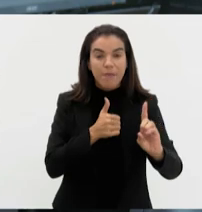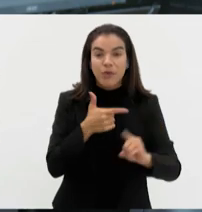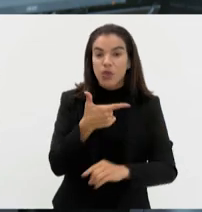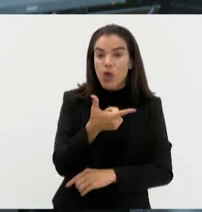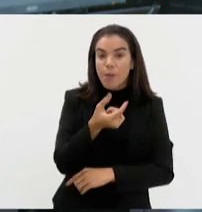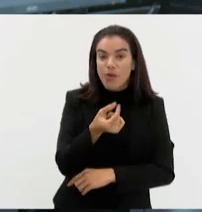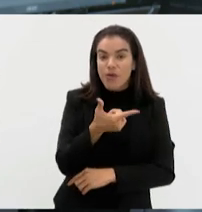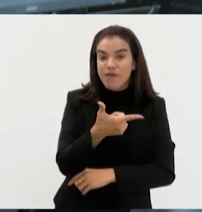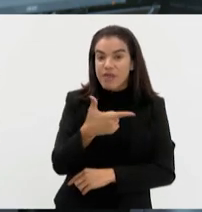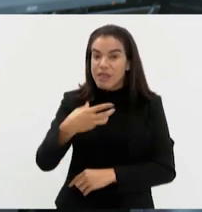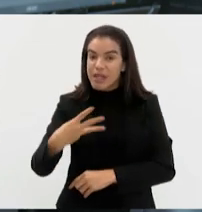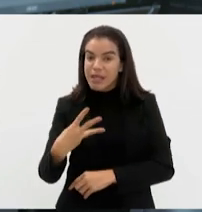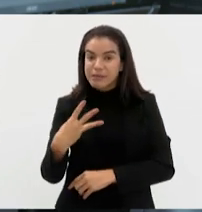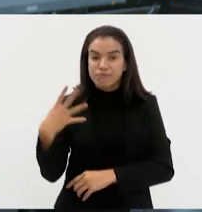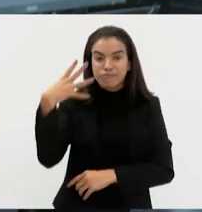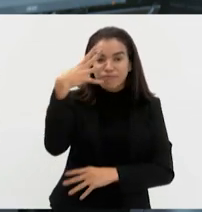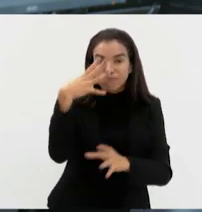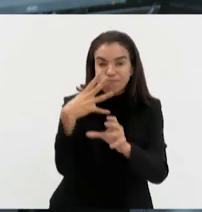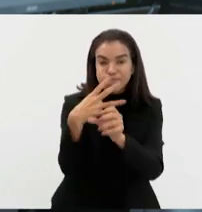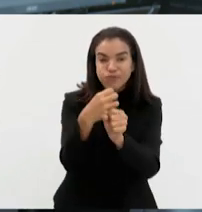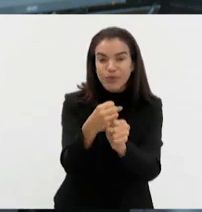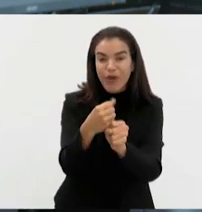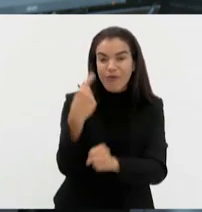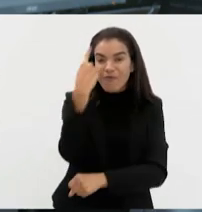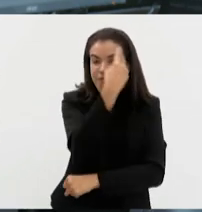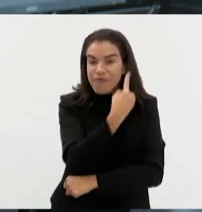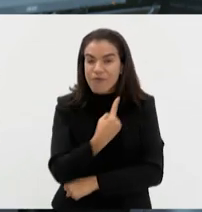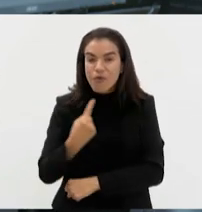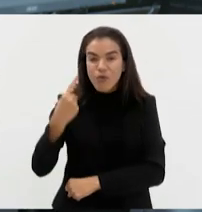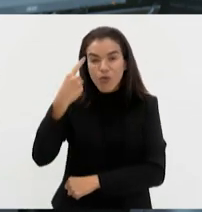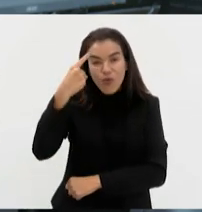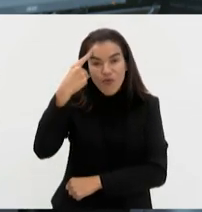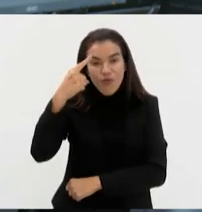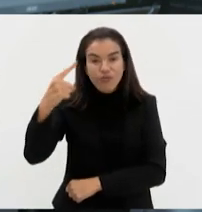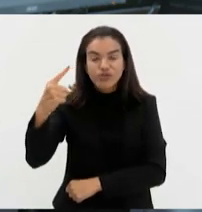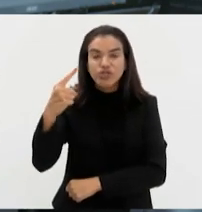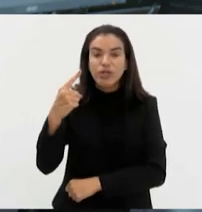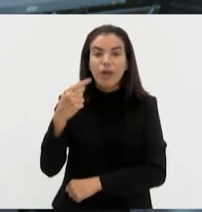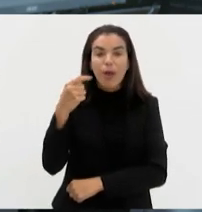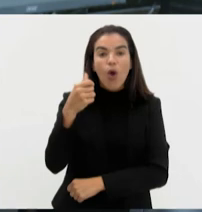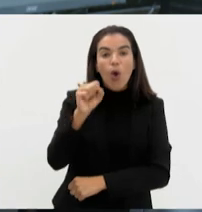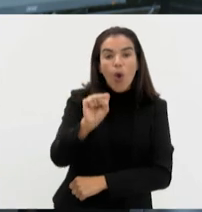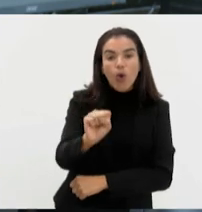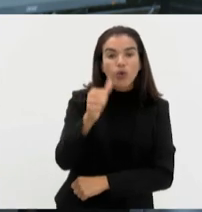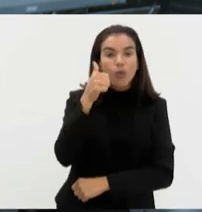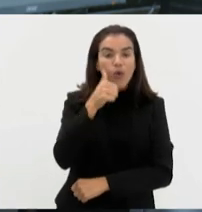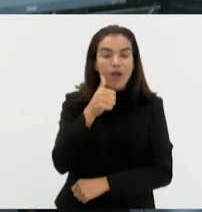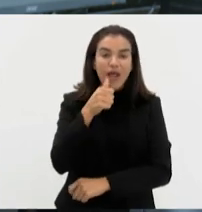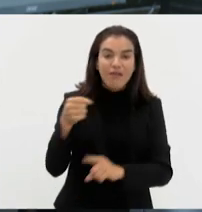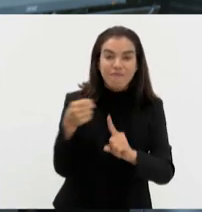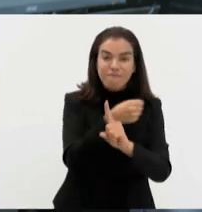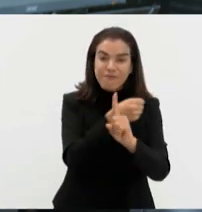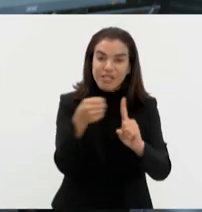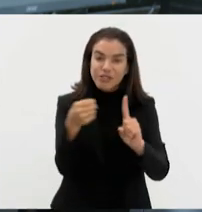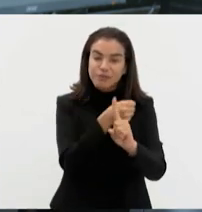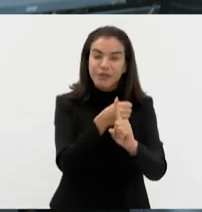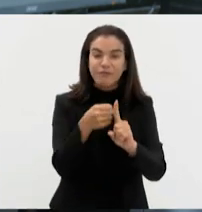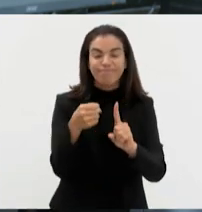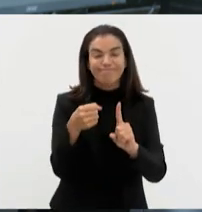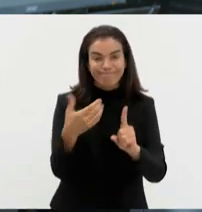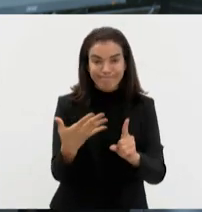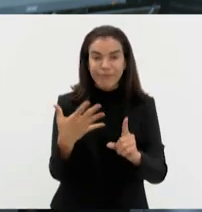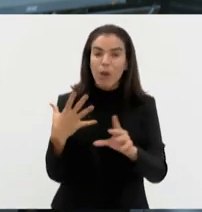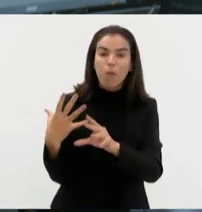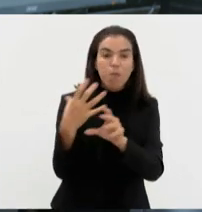2023, a cada 24 horas, olha esse dado, gente, 8 mulheres foram vítimas de violência no Brasil. Os números são